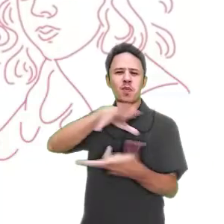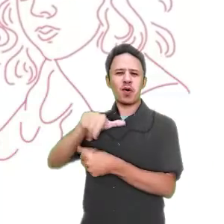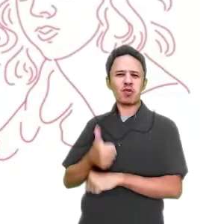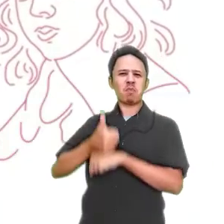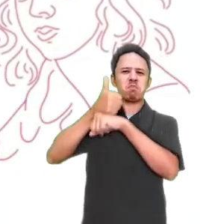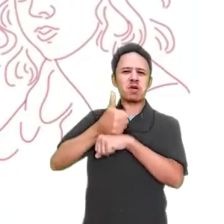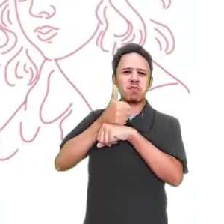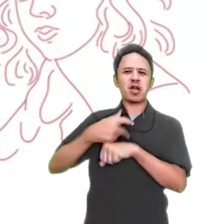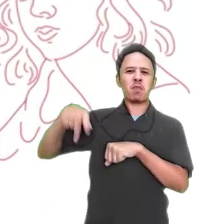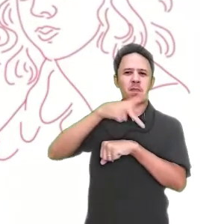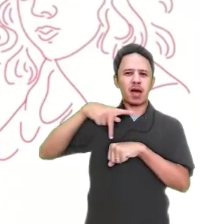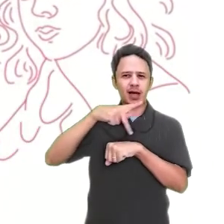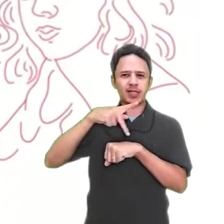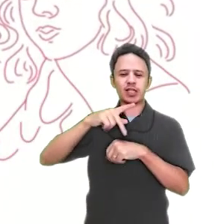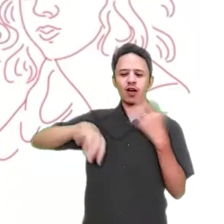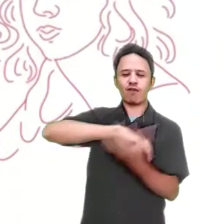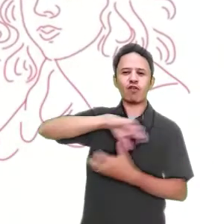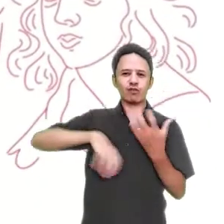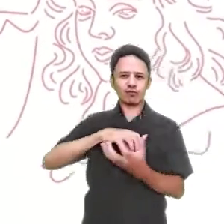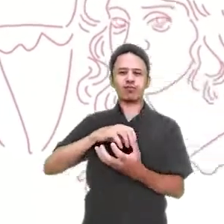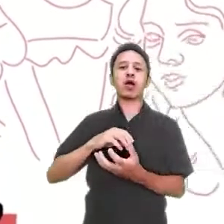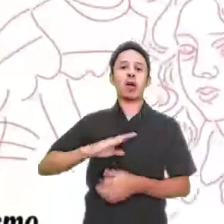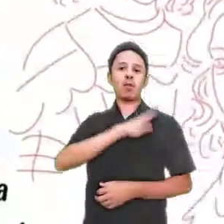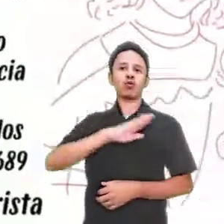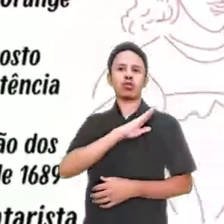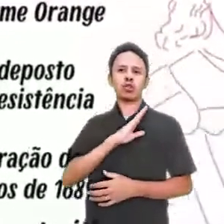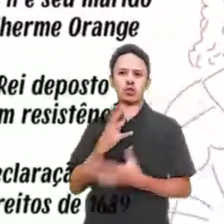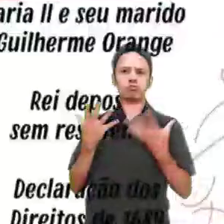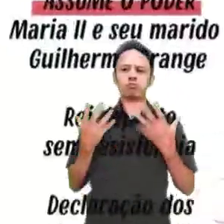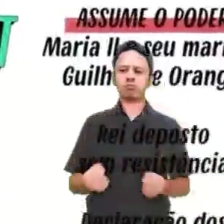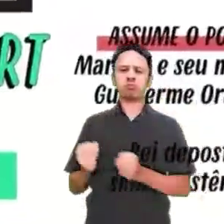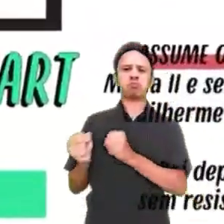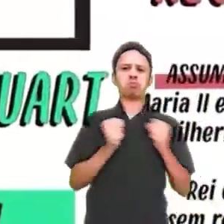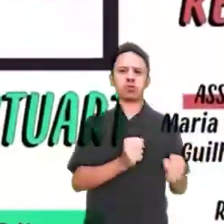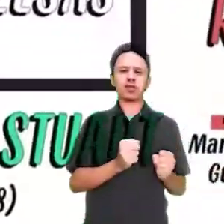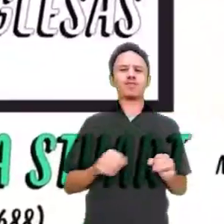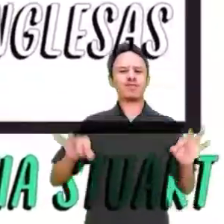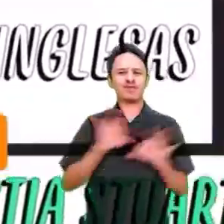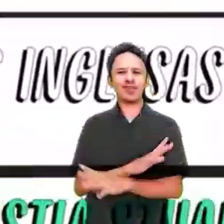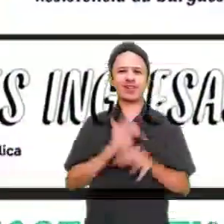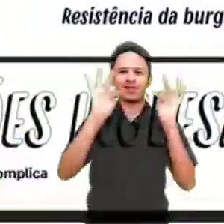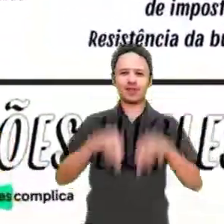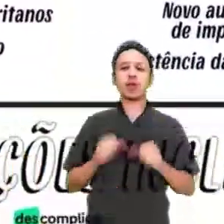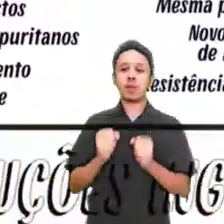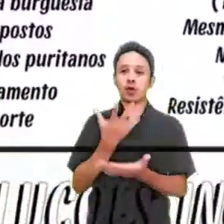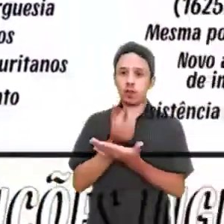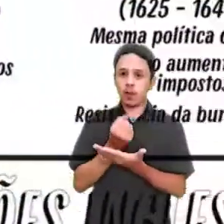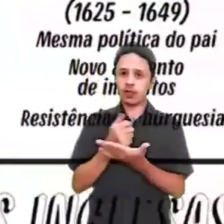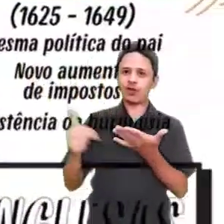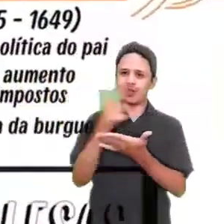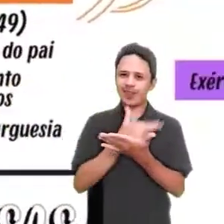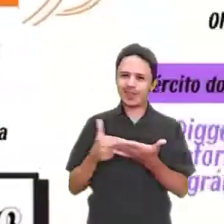uma revolução burguesa. O primeiro país do mundo no qual a burguesia assumiu o poder. Pronto, isso é tudo por hoje. Não se esqueça que você pode baixar esse